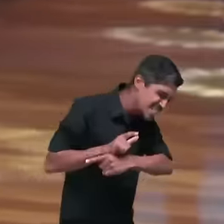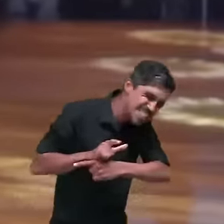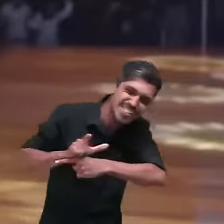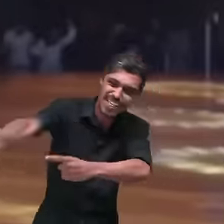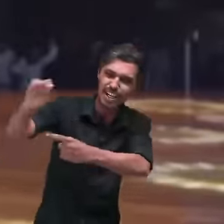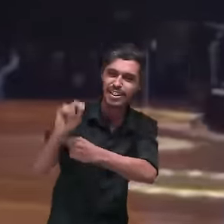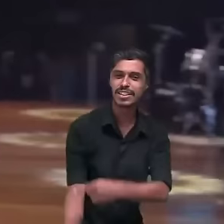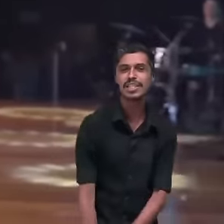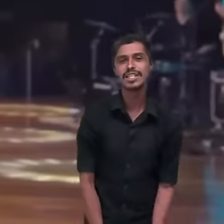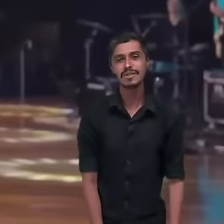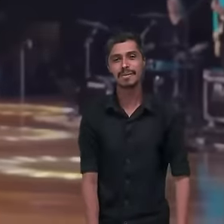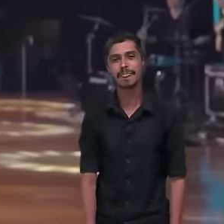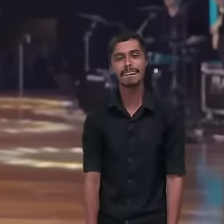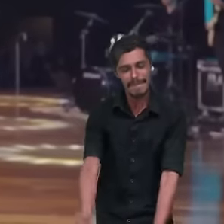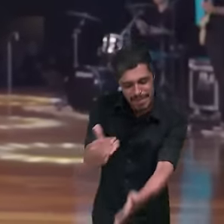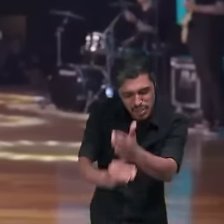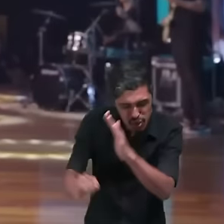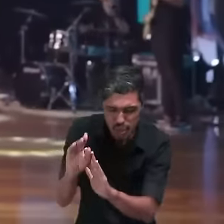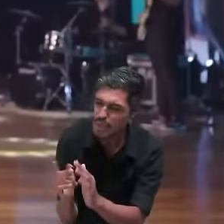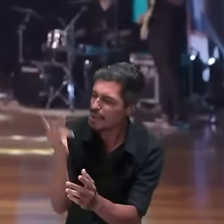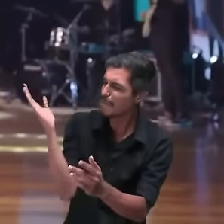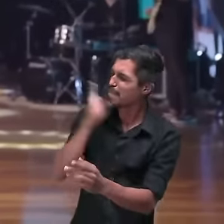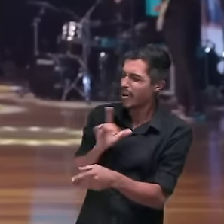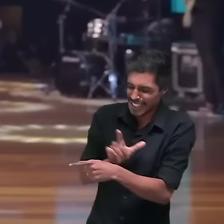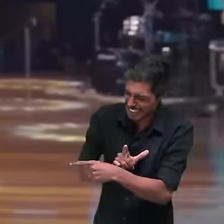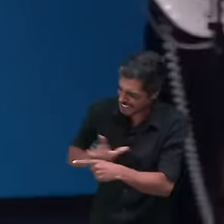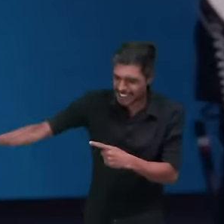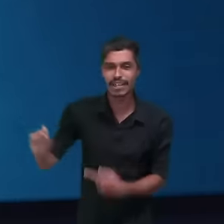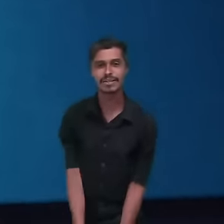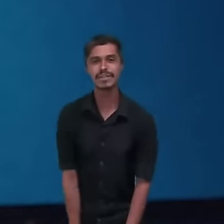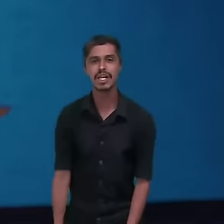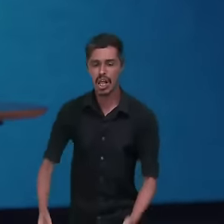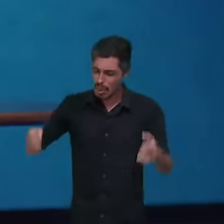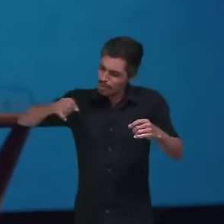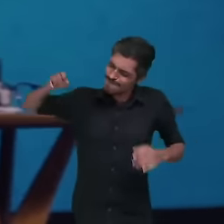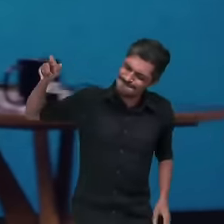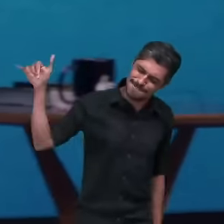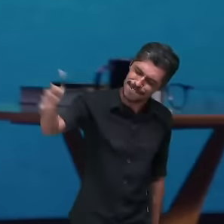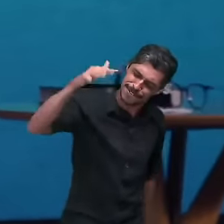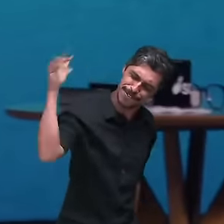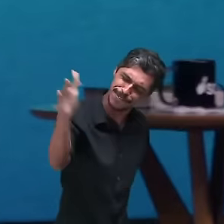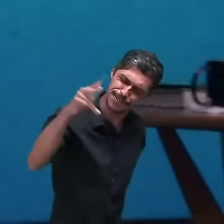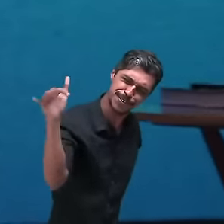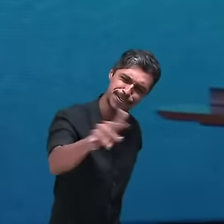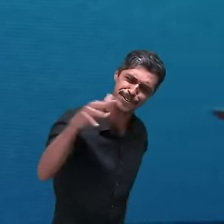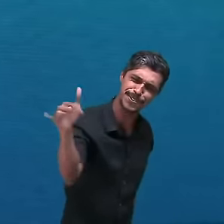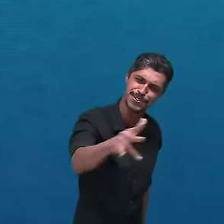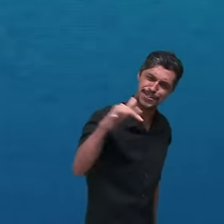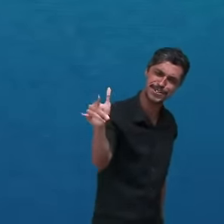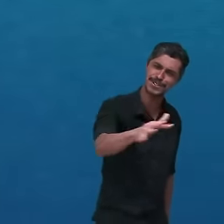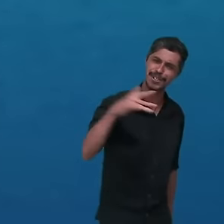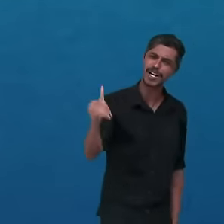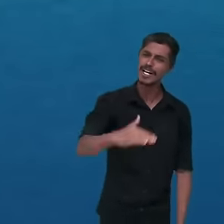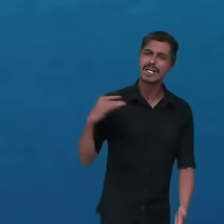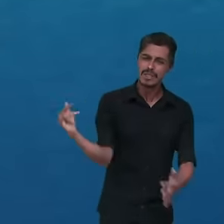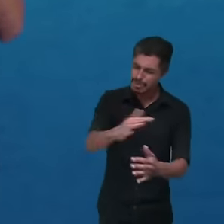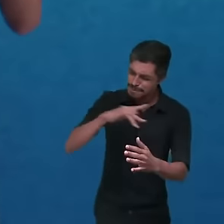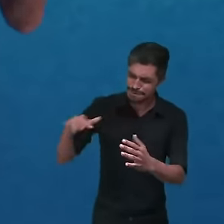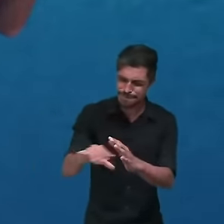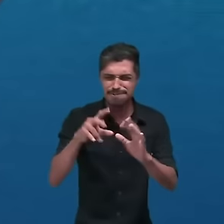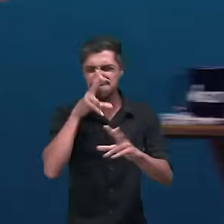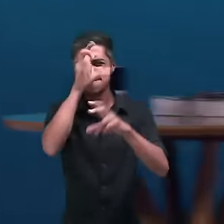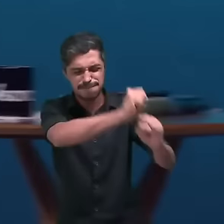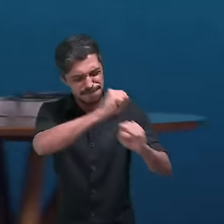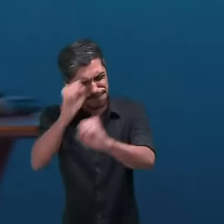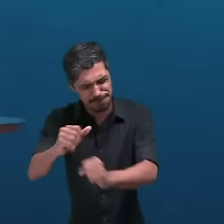ter batismo do Espírito Santo. Creemos, Senhor, que a igreja vai pegar fogo do Espírito agora. Senhor, eu